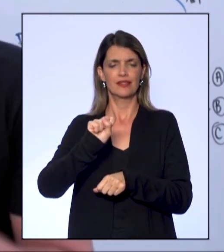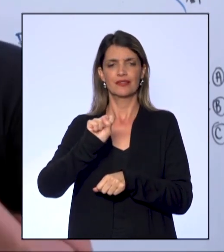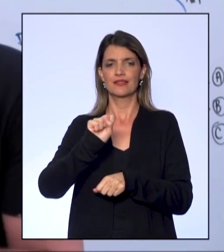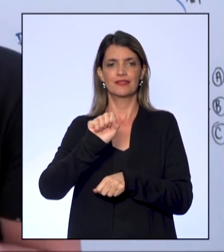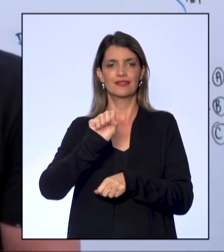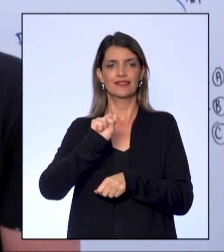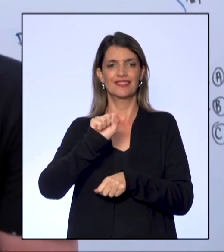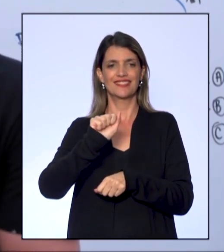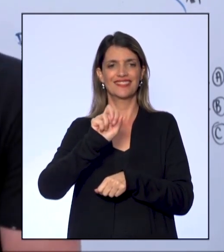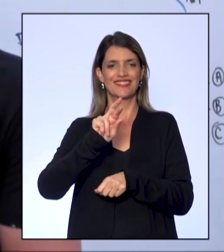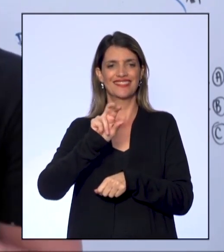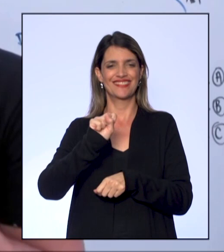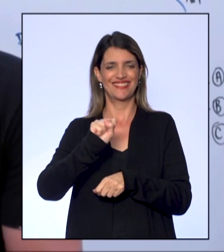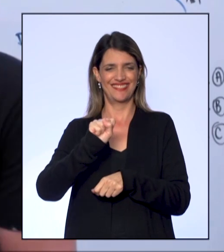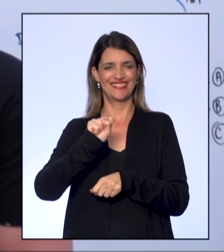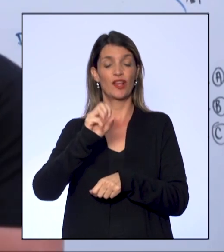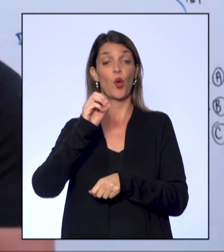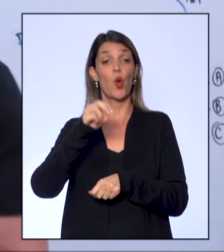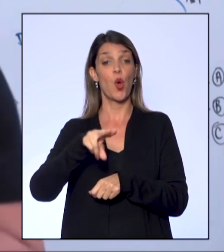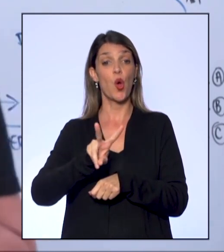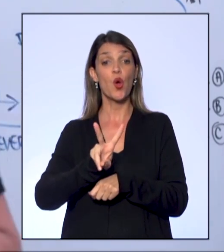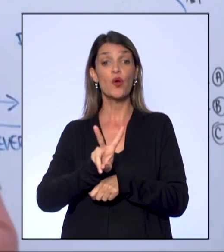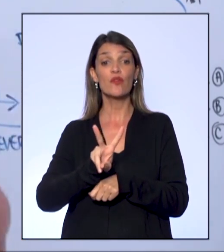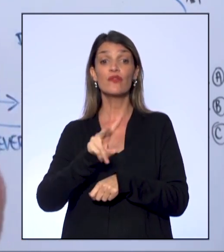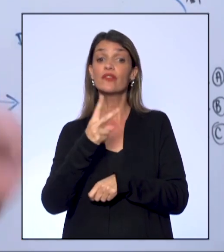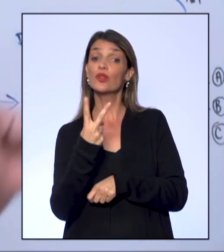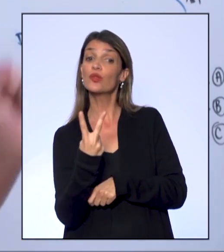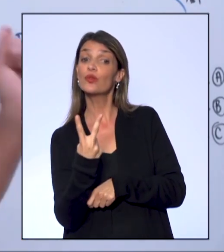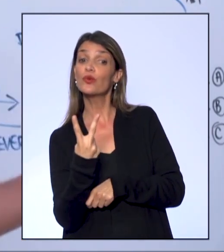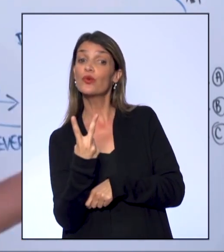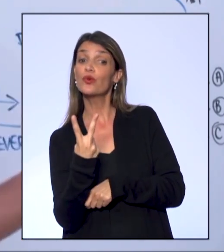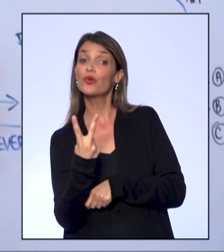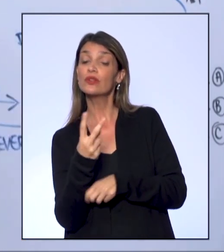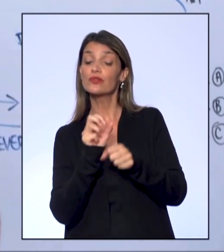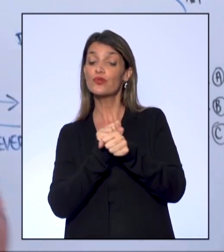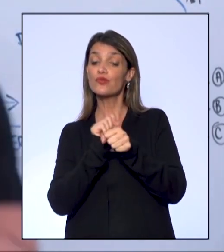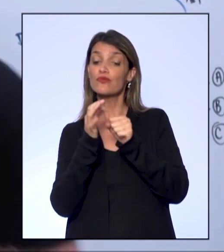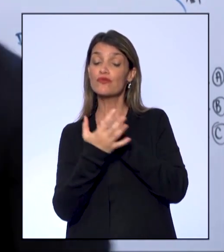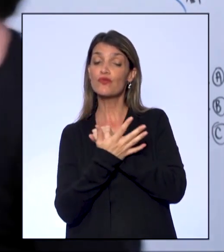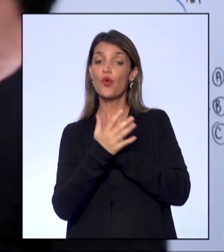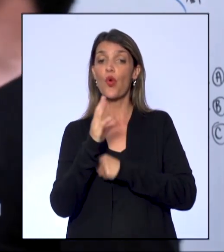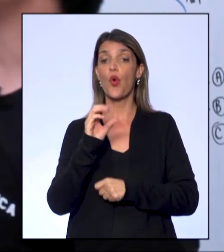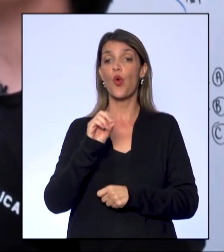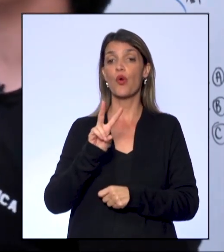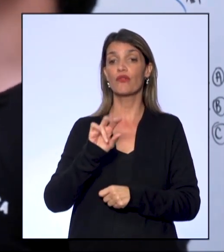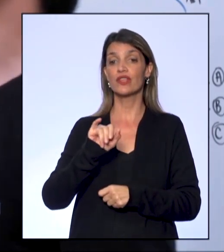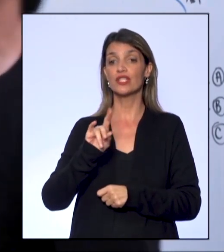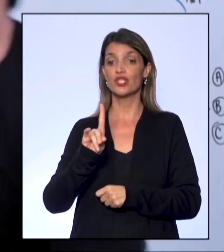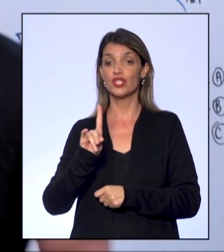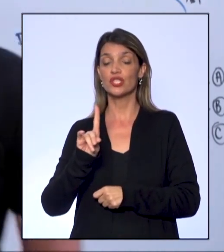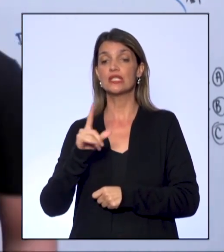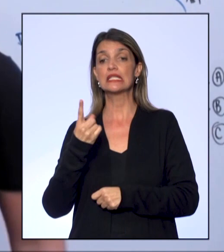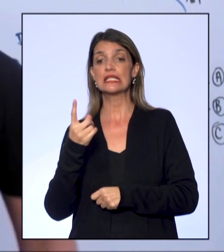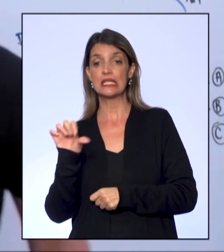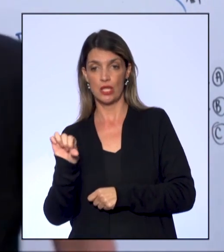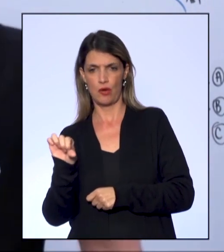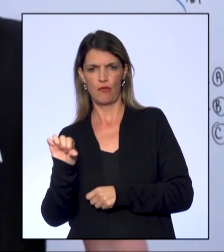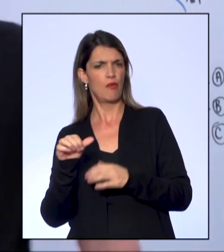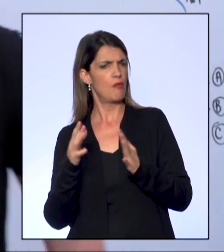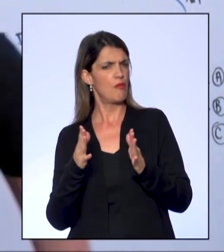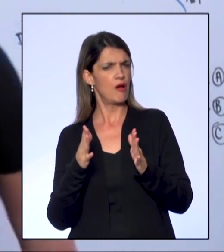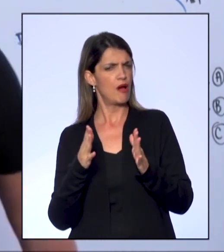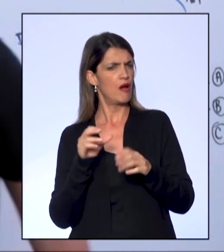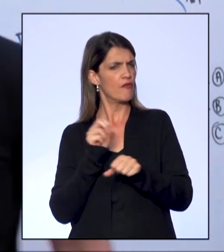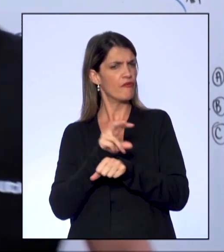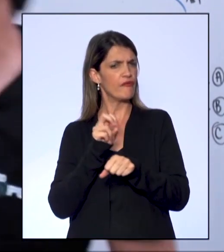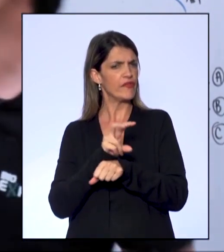vai falar qual a diferença do SARS-CoV-2 para Covid-19, tá? Primeiro, Kennedy, geral sobre vírus. Quando